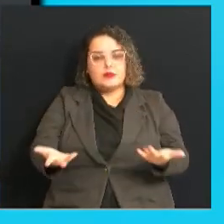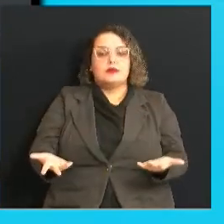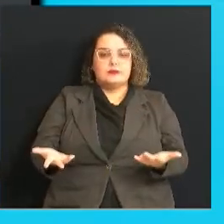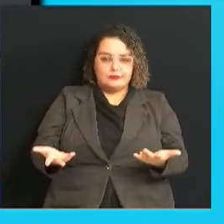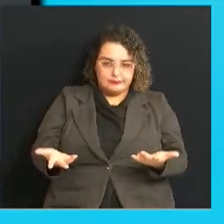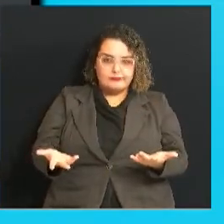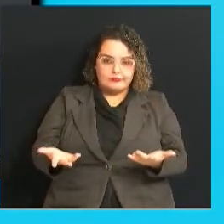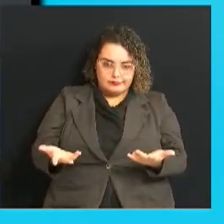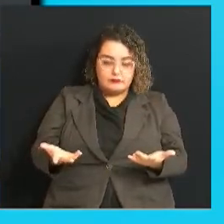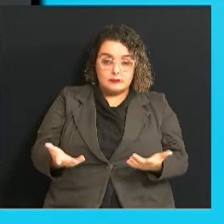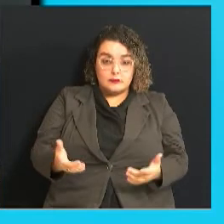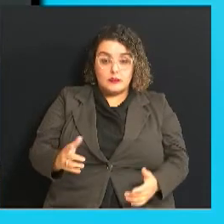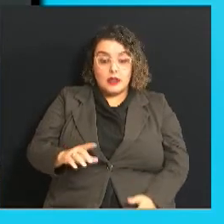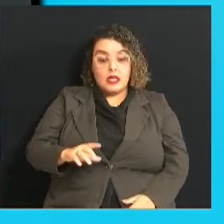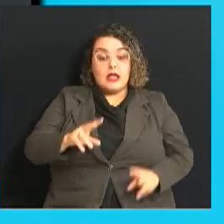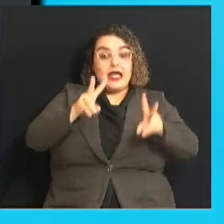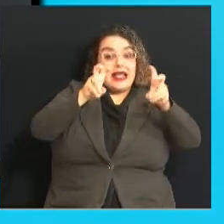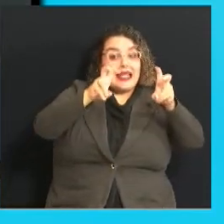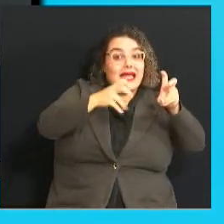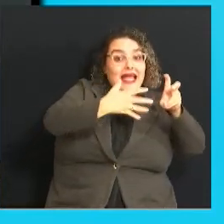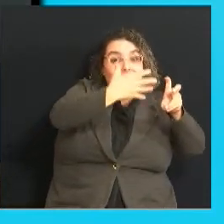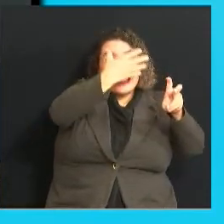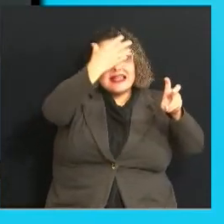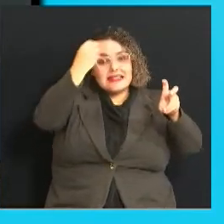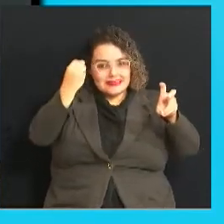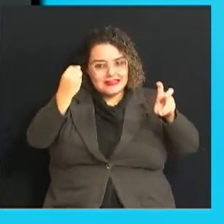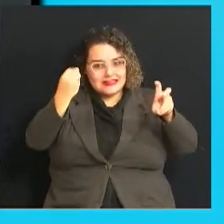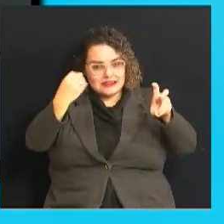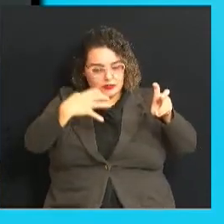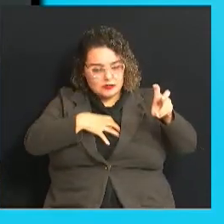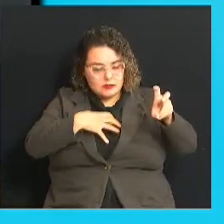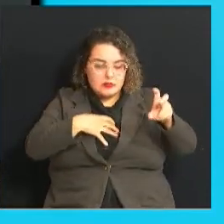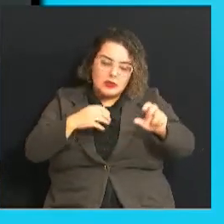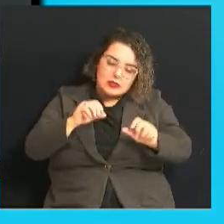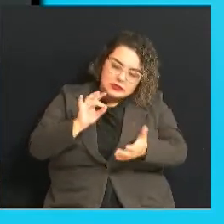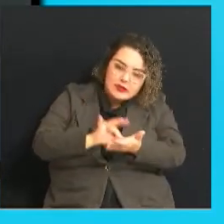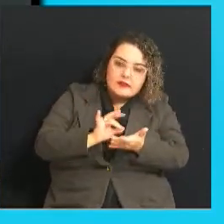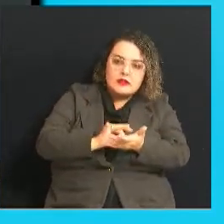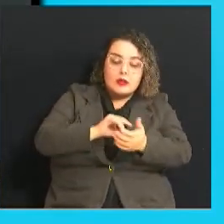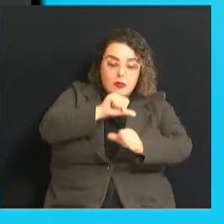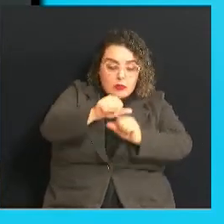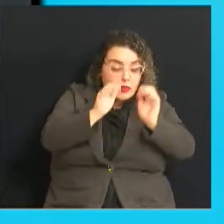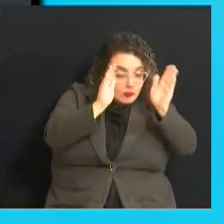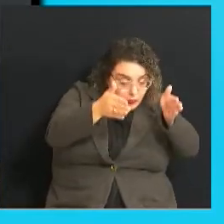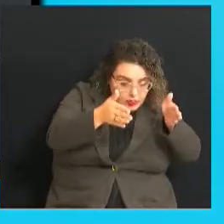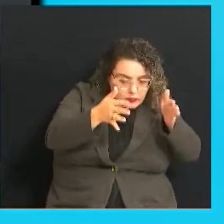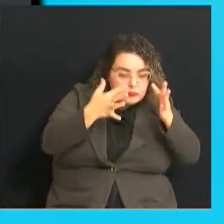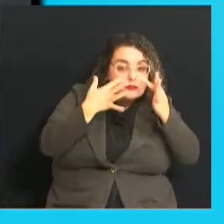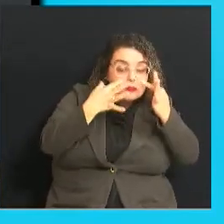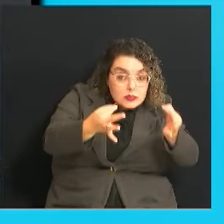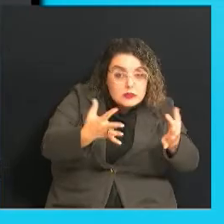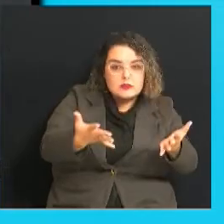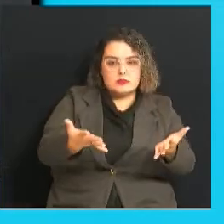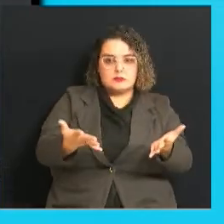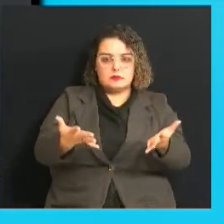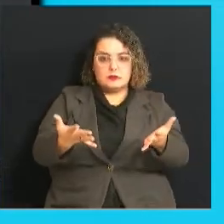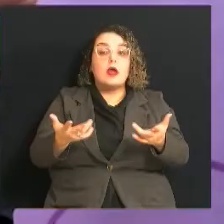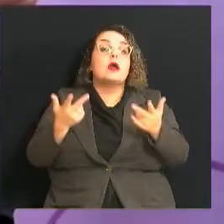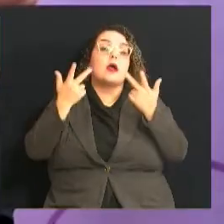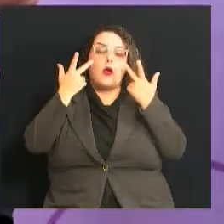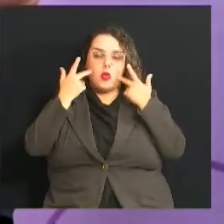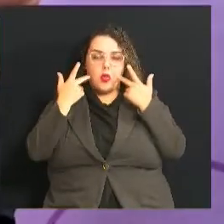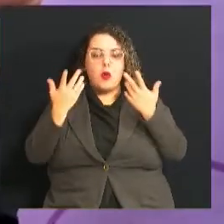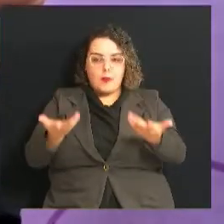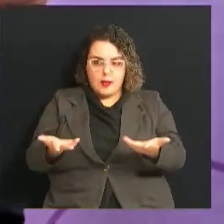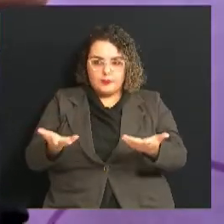está esquecido, mas, na verdade, é uma alteração do foco da atenção. Isso é o mais comum.